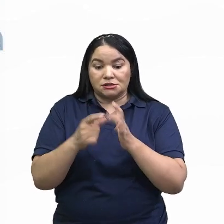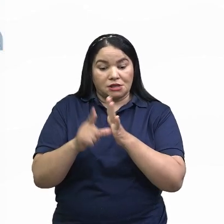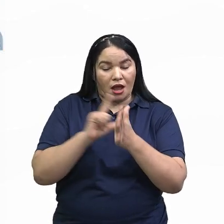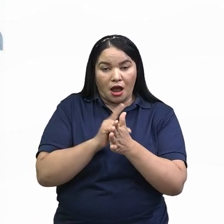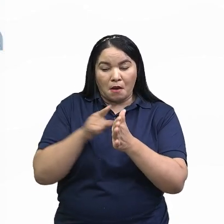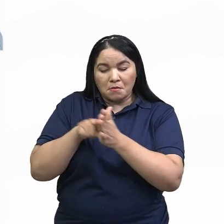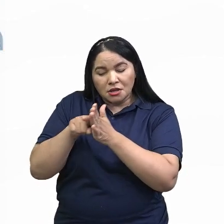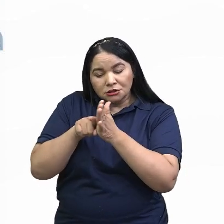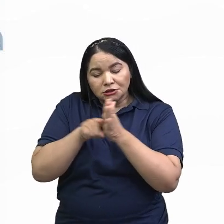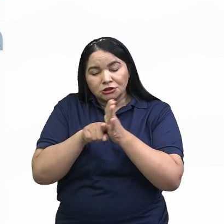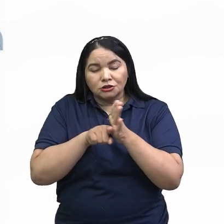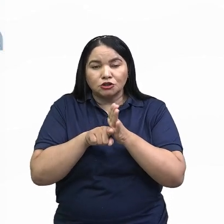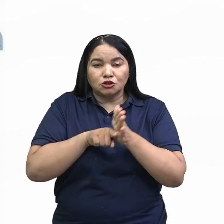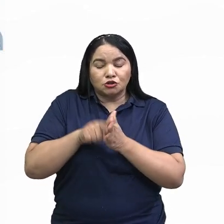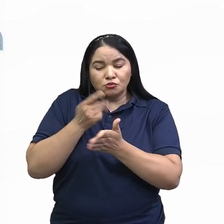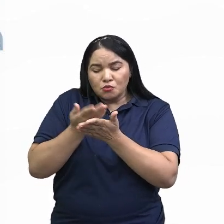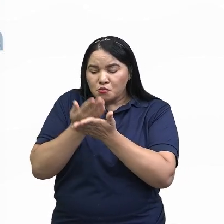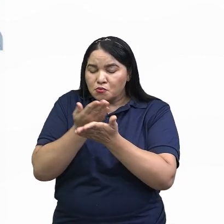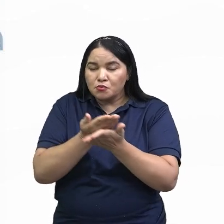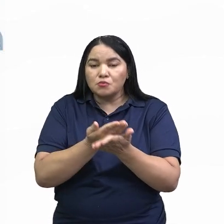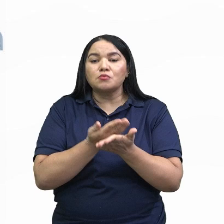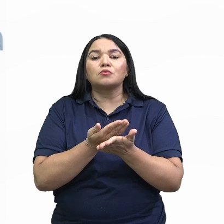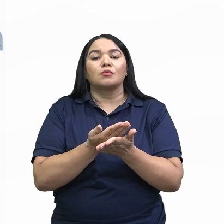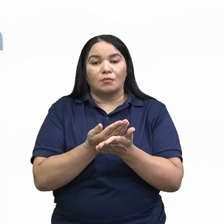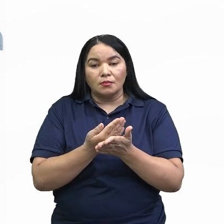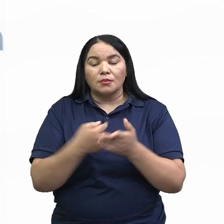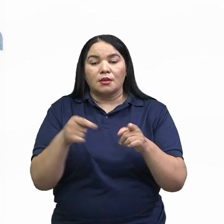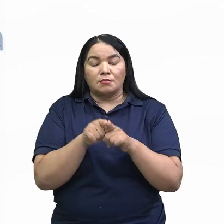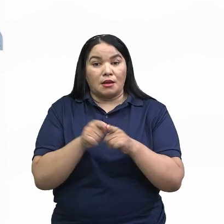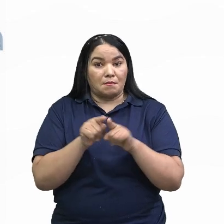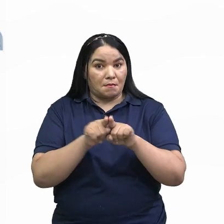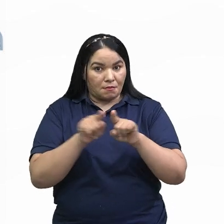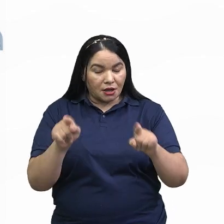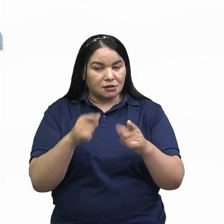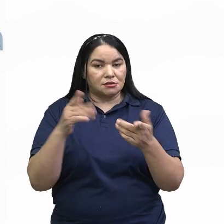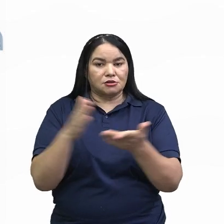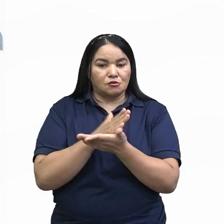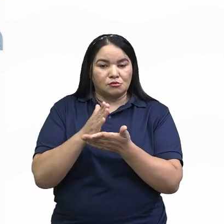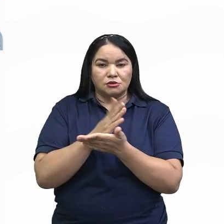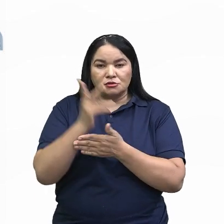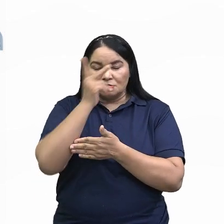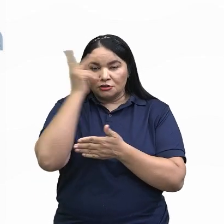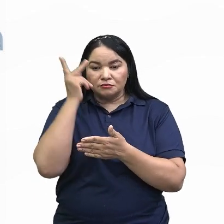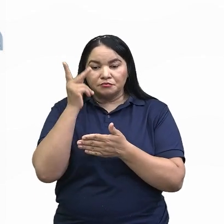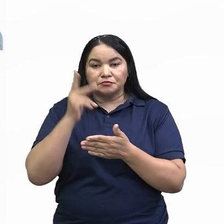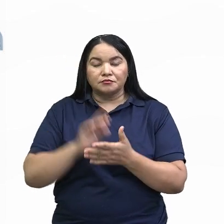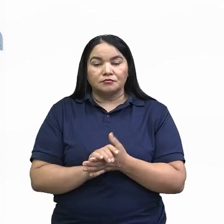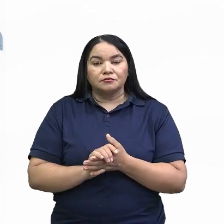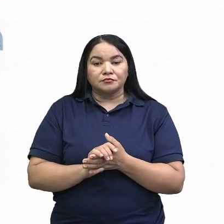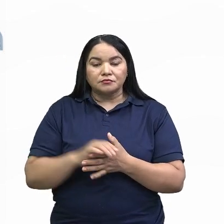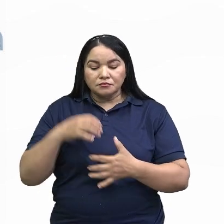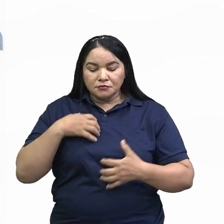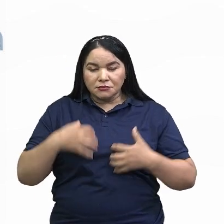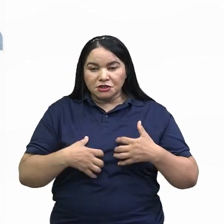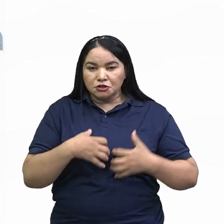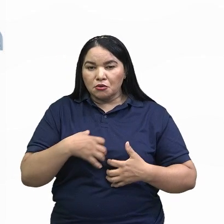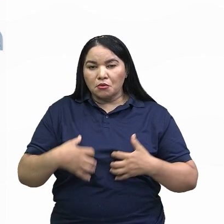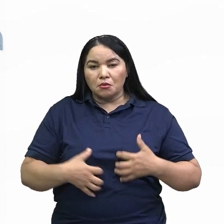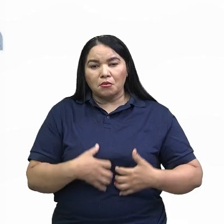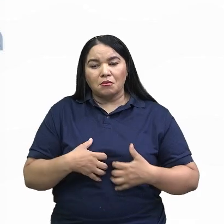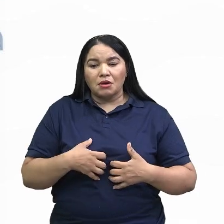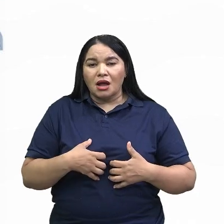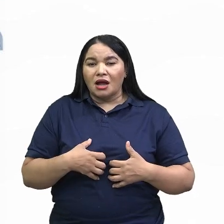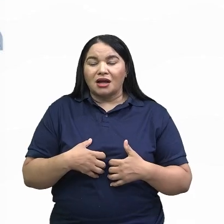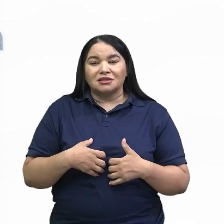bastante estudos. Mas, como nós sabemos, existem algumas pessoas que os seus órgãos não funcionam adequadamente, às vezes ao